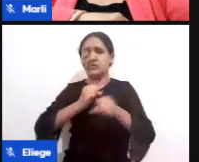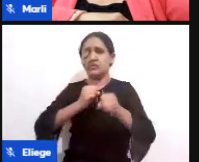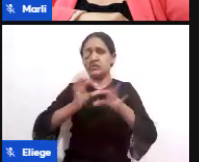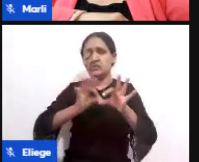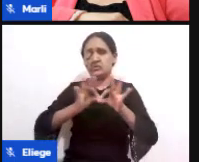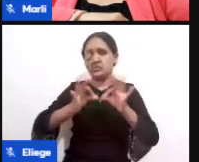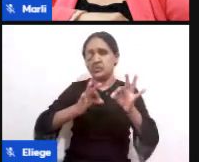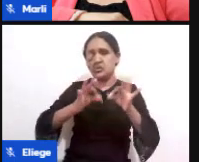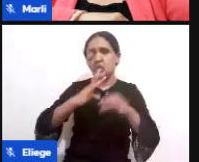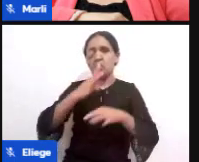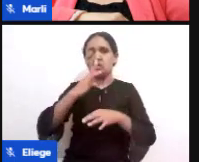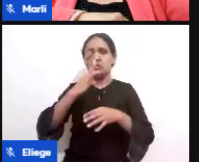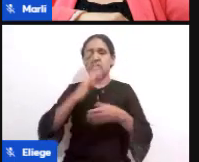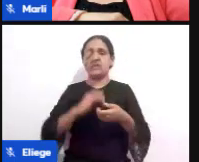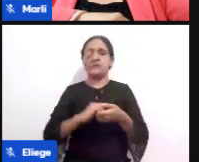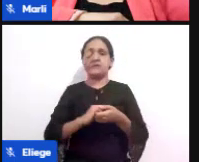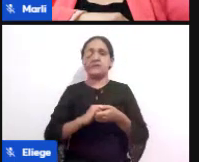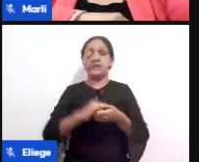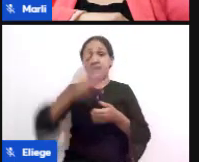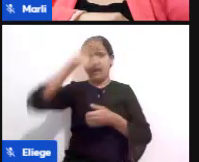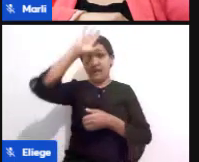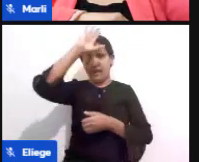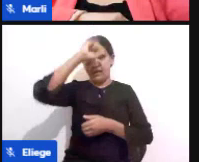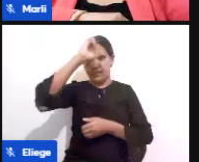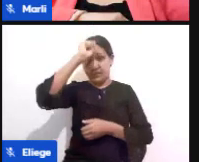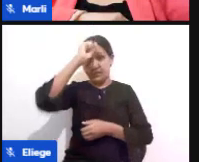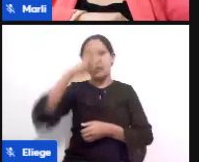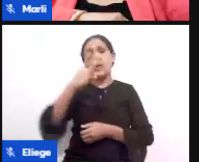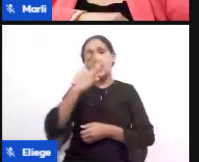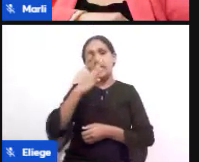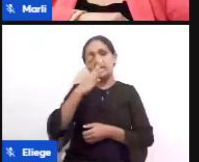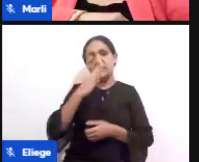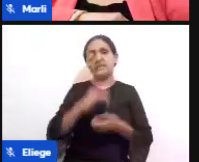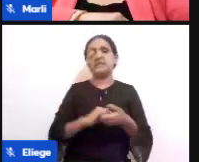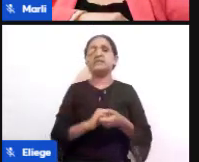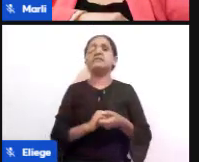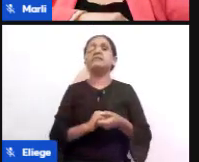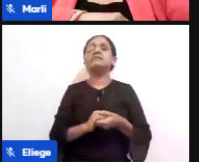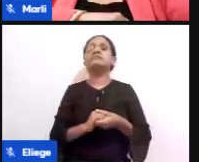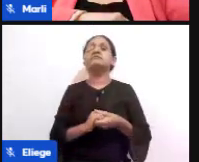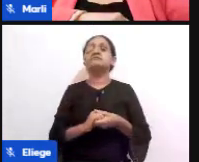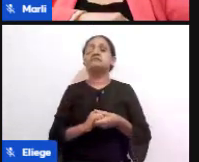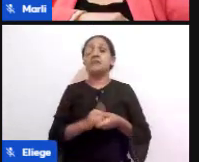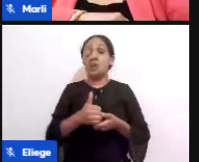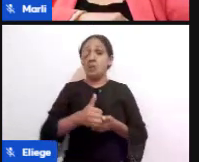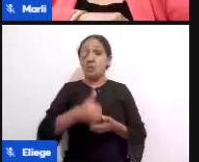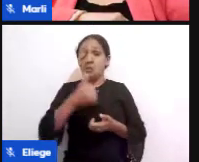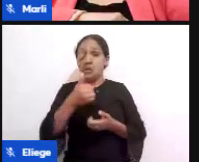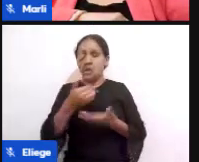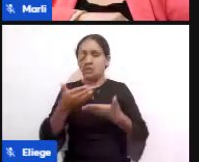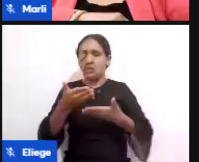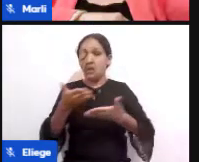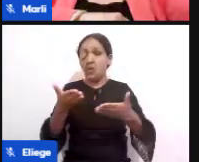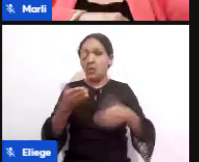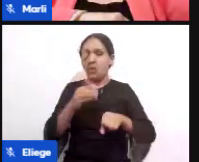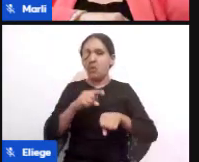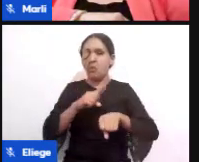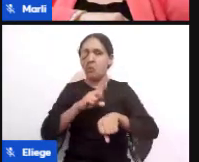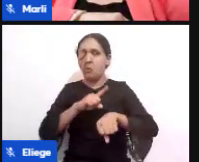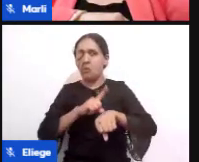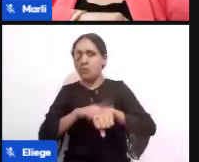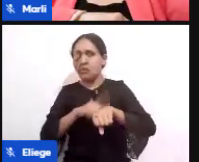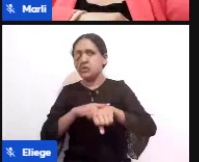eles? Aprender a conhecer, que seria o momento em que o professor proporcionaria ao aluno